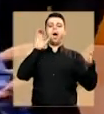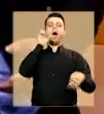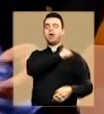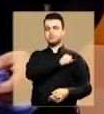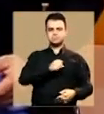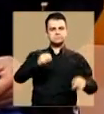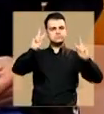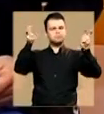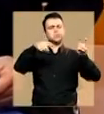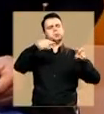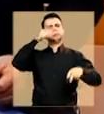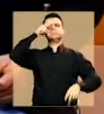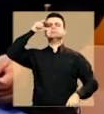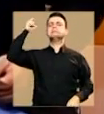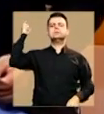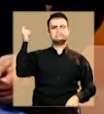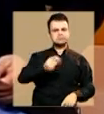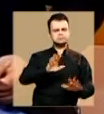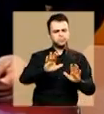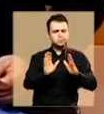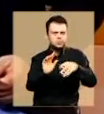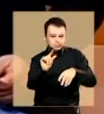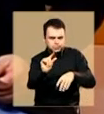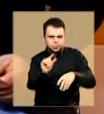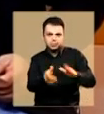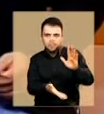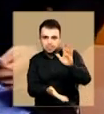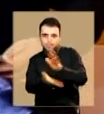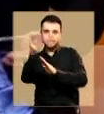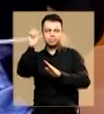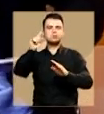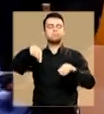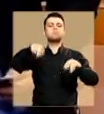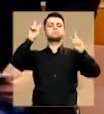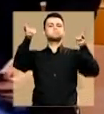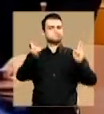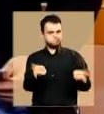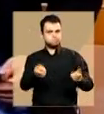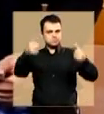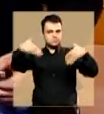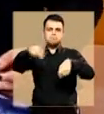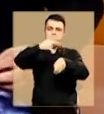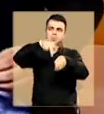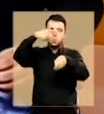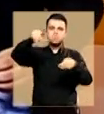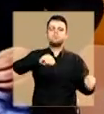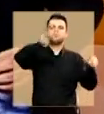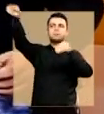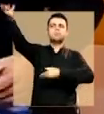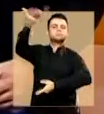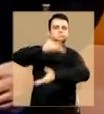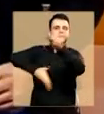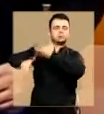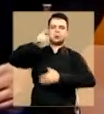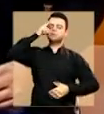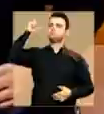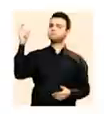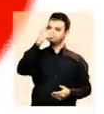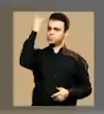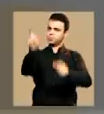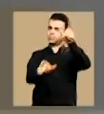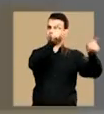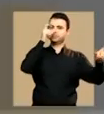tema interessantíssimo e a gente volta no próximo bloco falando mais sobre intercâmbio, esse assunto fascinante que interessa a todo